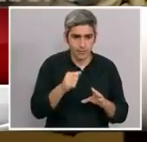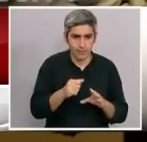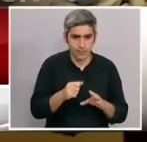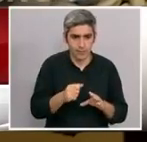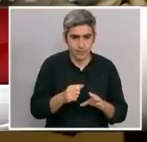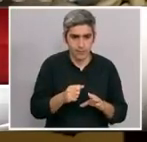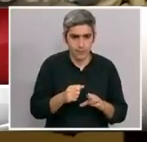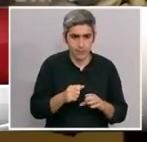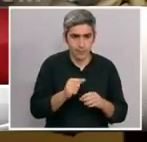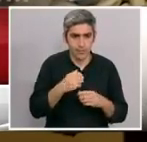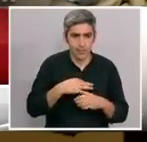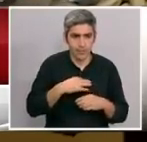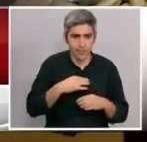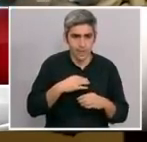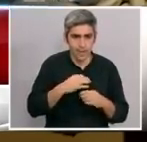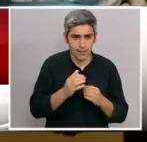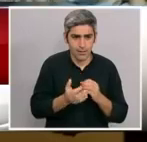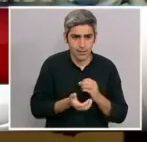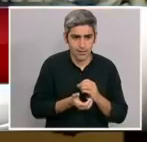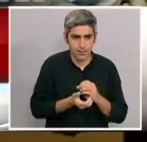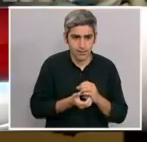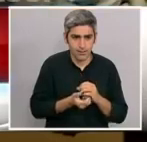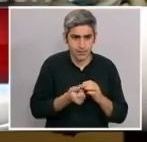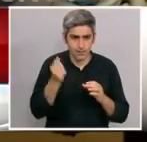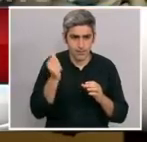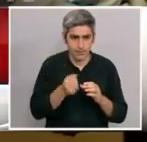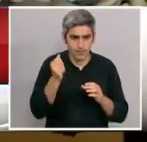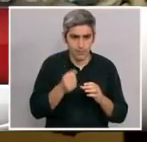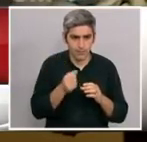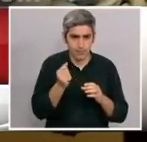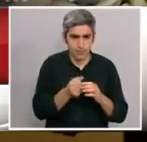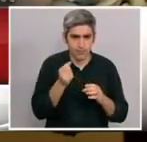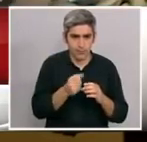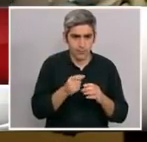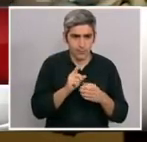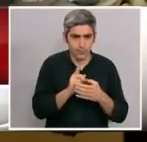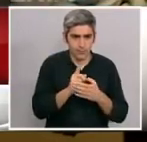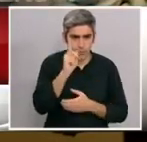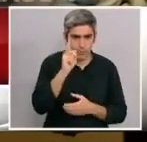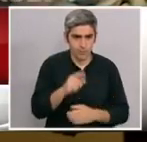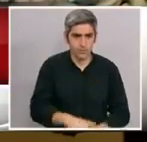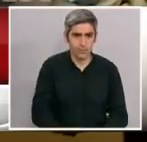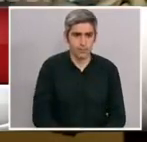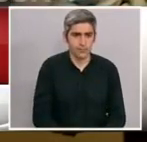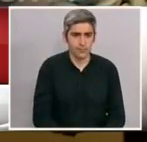Punha-se um trapo por baixo e batíamos com elas na parede e a rolha saltava.